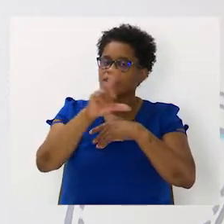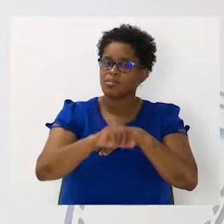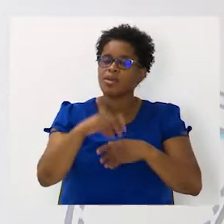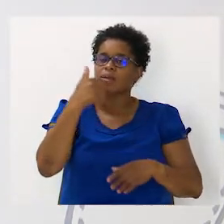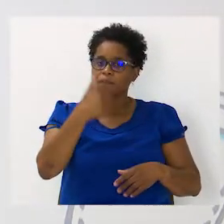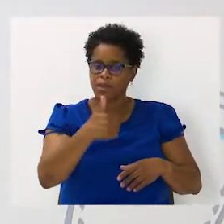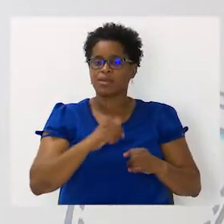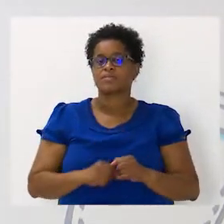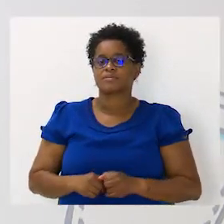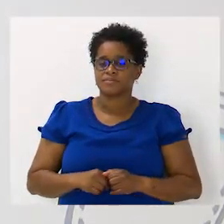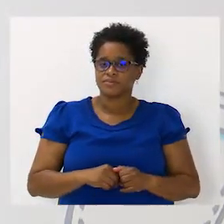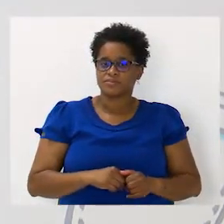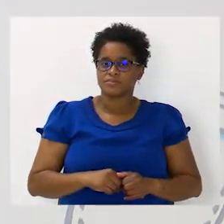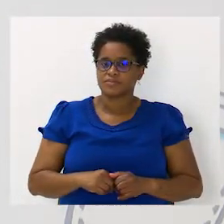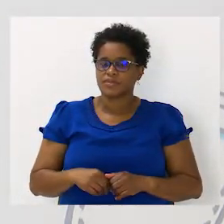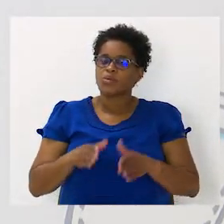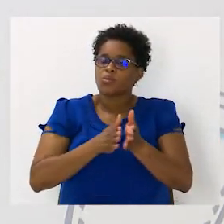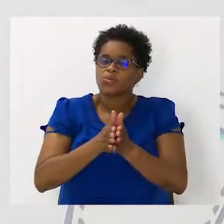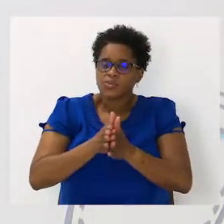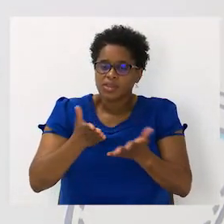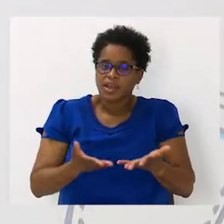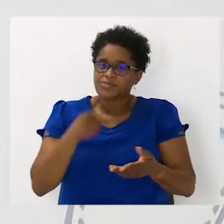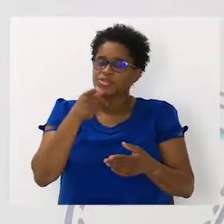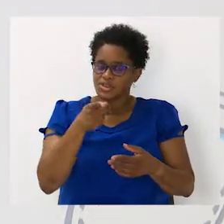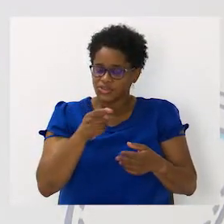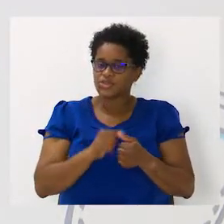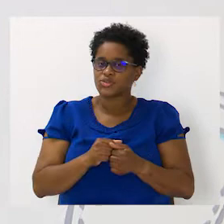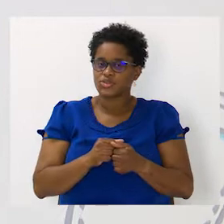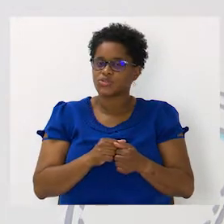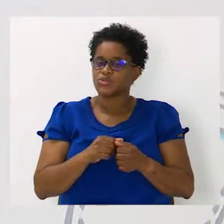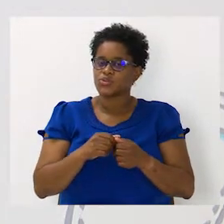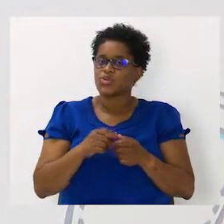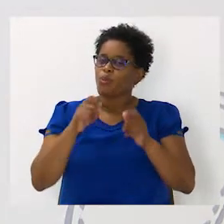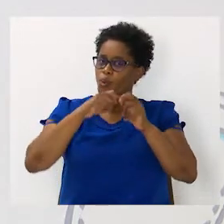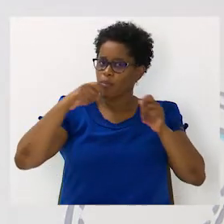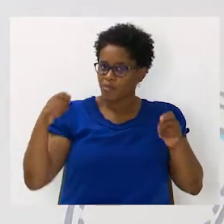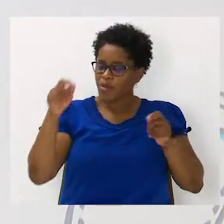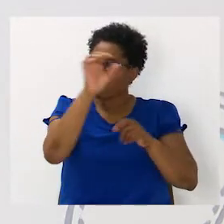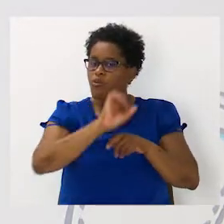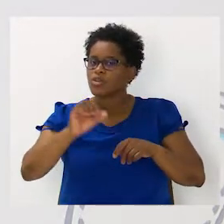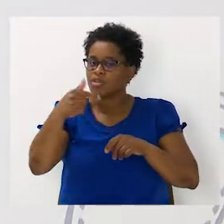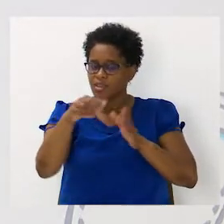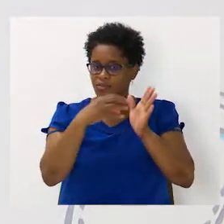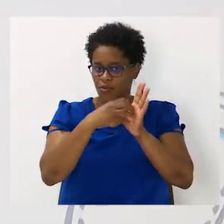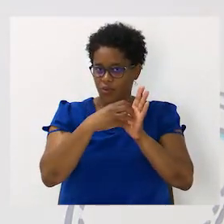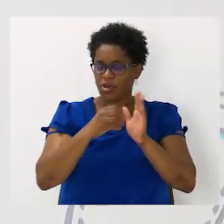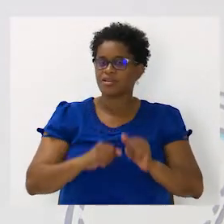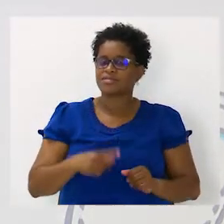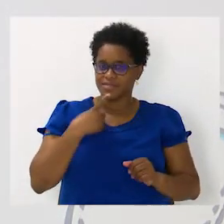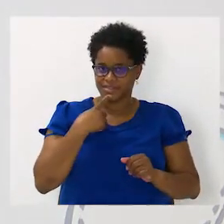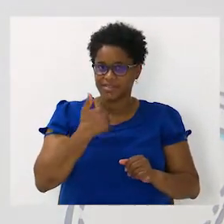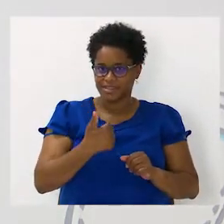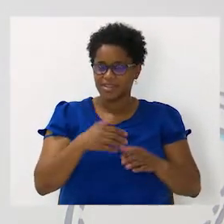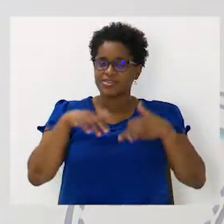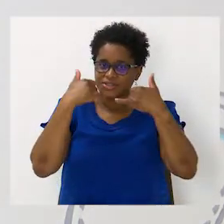linha B, usando esses comprimentos que vocês têm na figura. Ok?